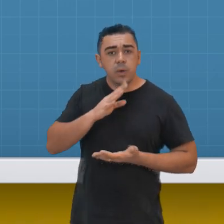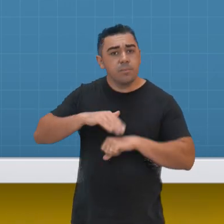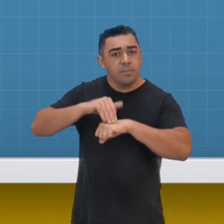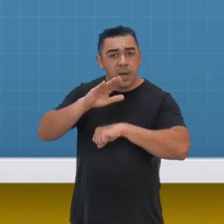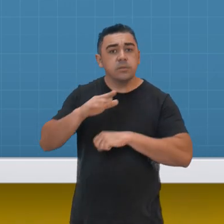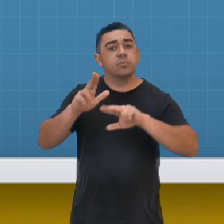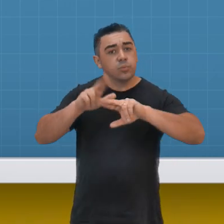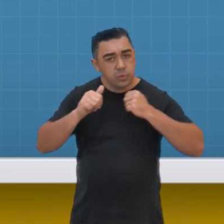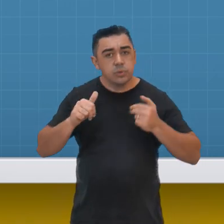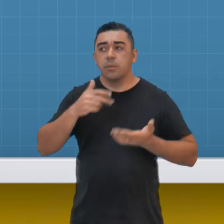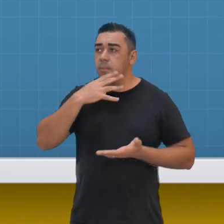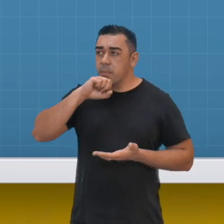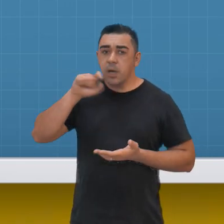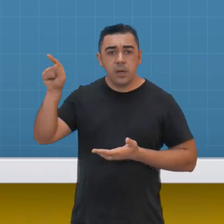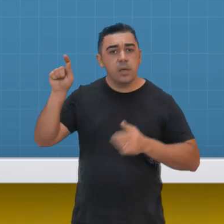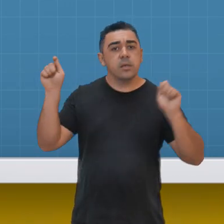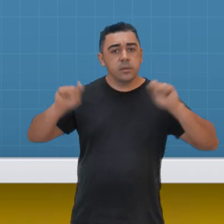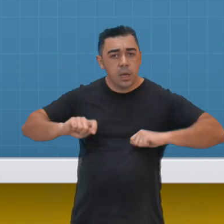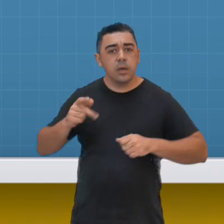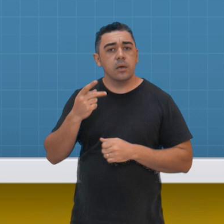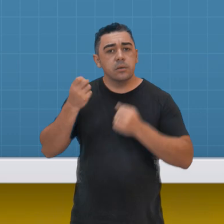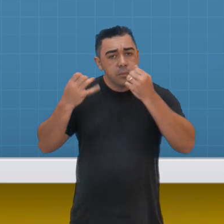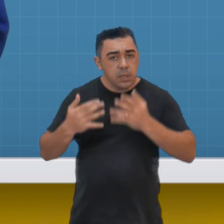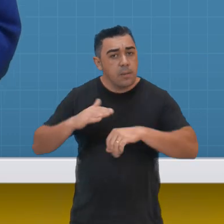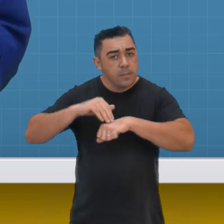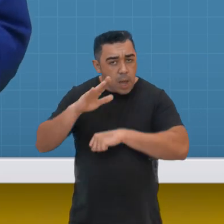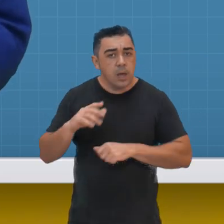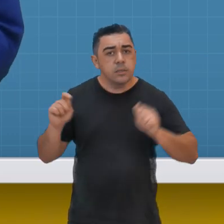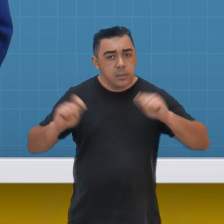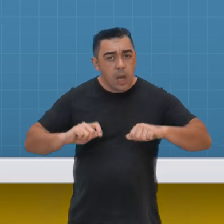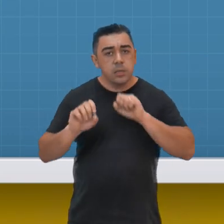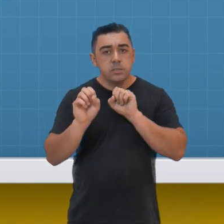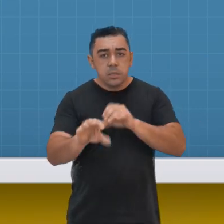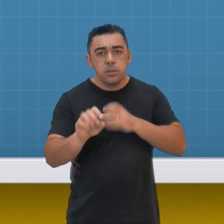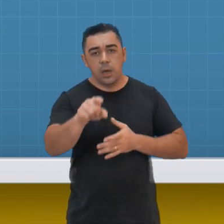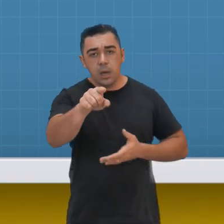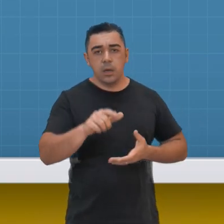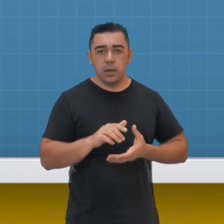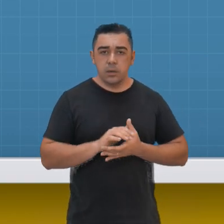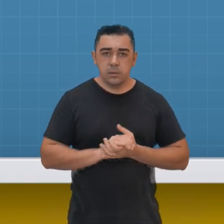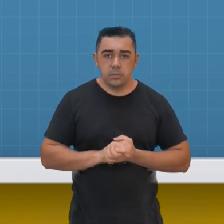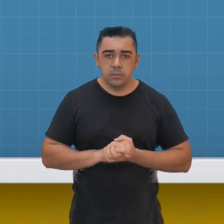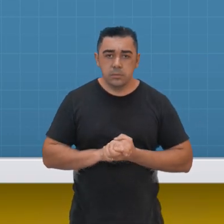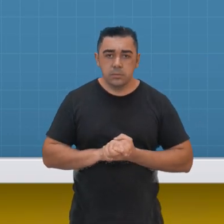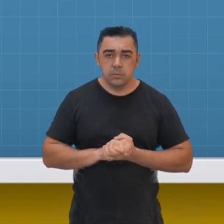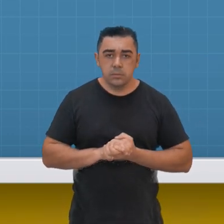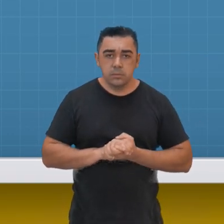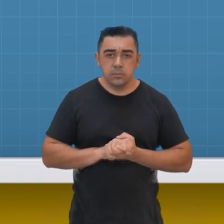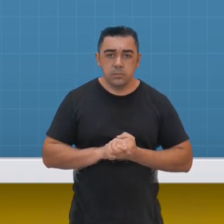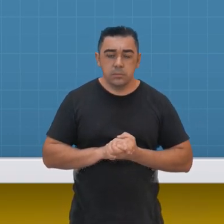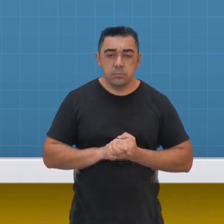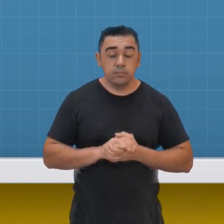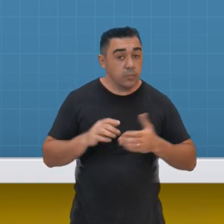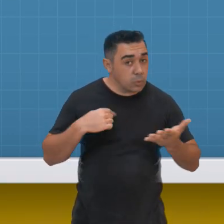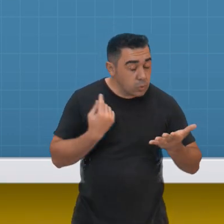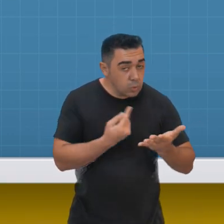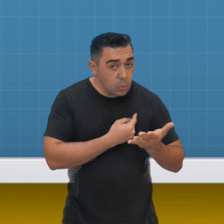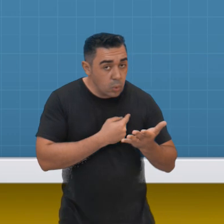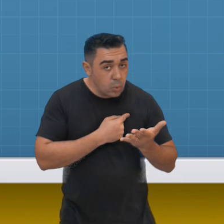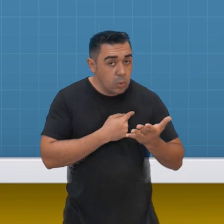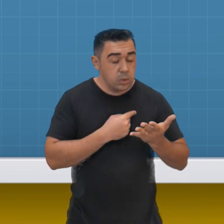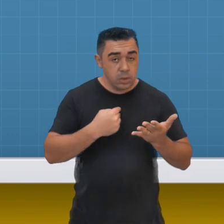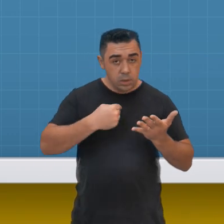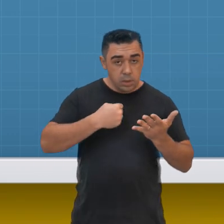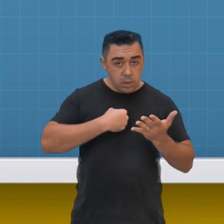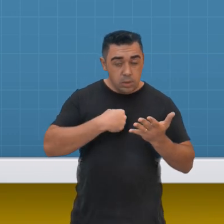mais, portanto, pode falar mais, portanto, pode ensinar mais. E